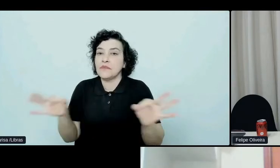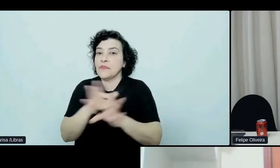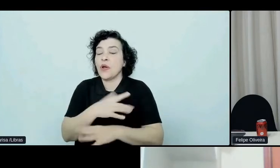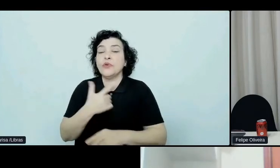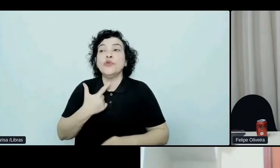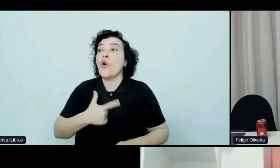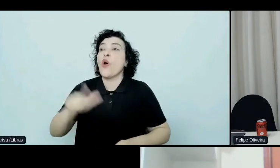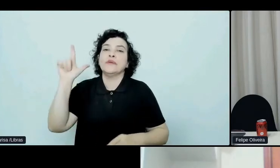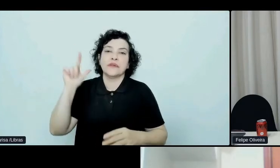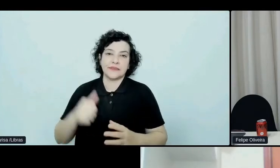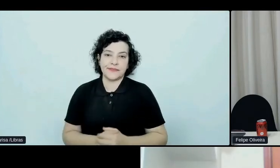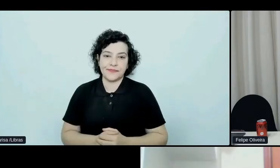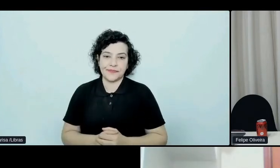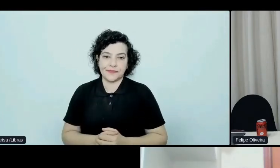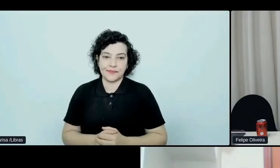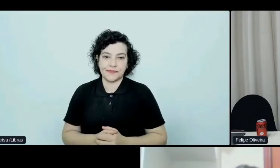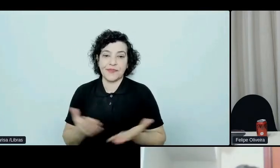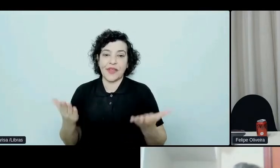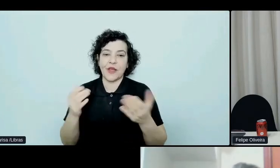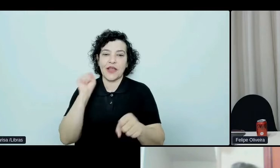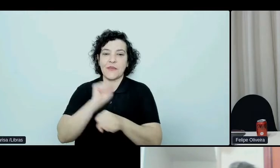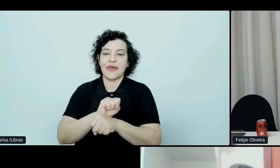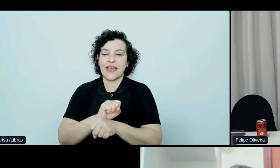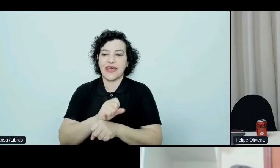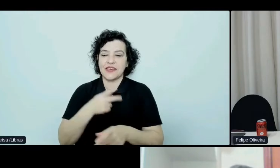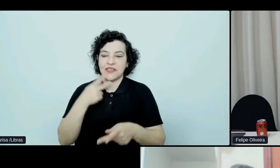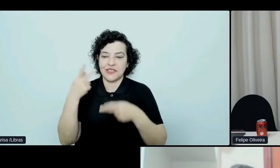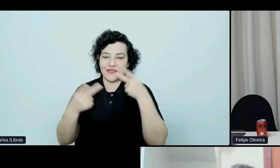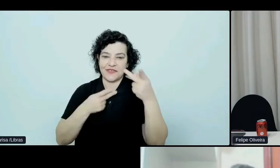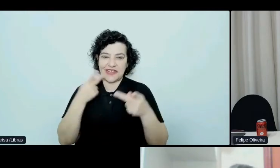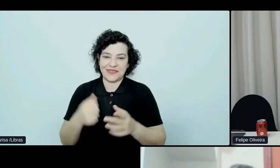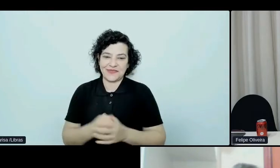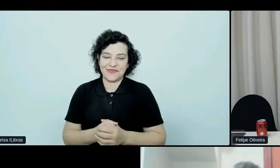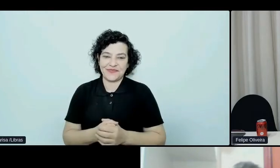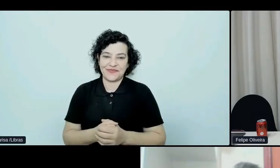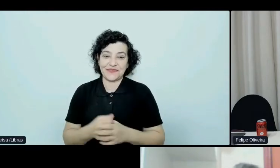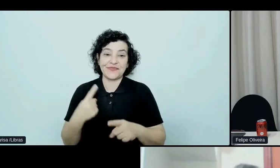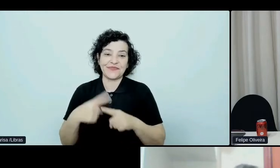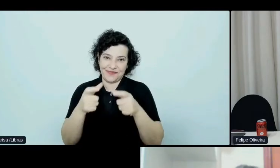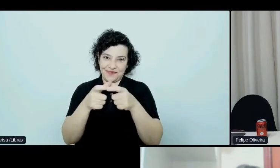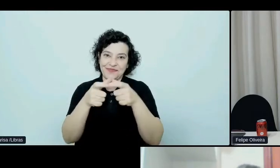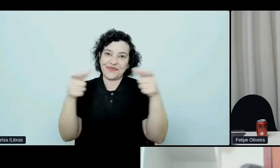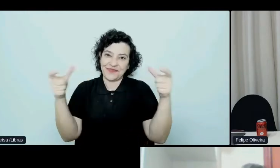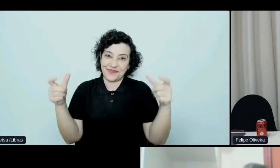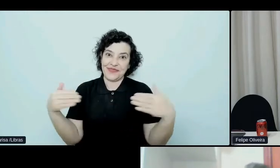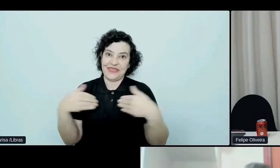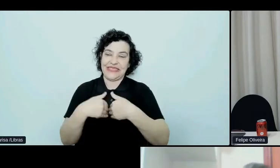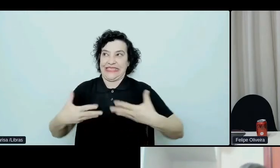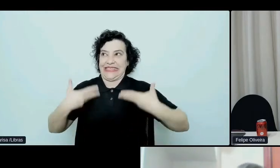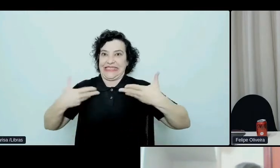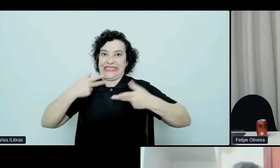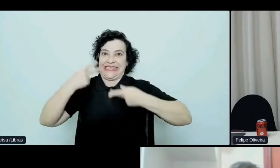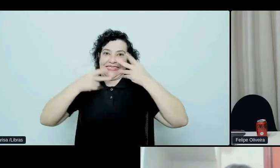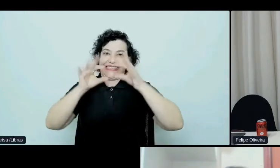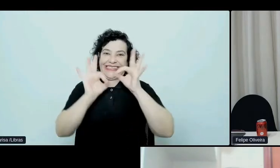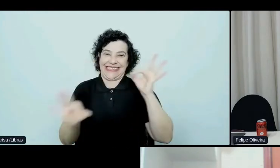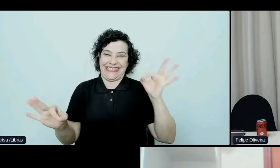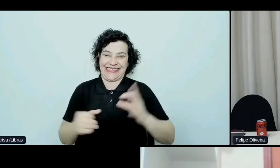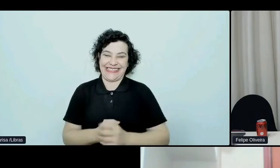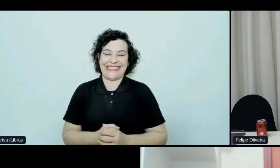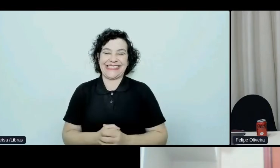isso de ficar chorando em cima daquilo. Não, está resolvido. Se aquela resolução não for mais adequada, de repente você precisar rever,